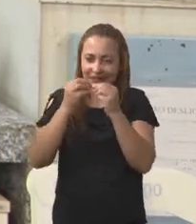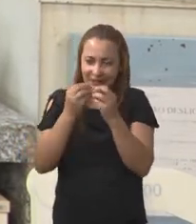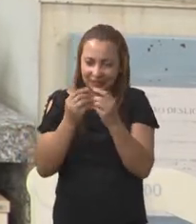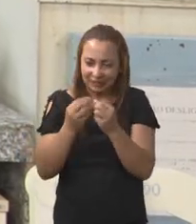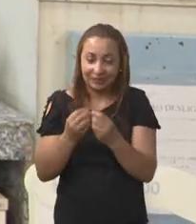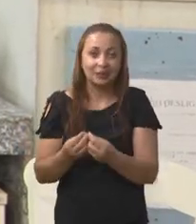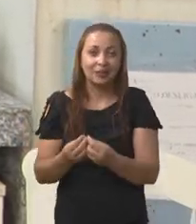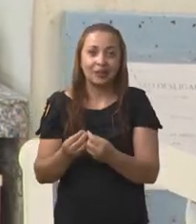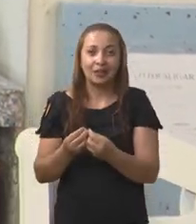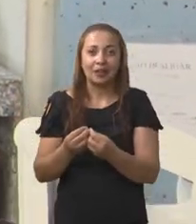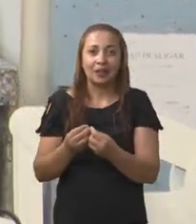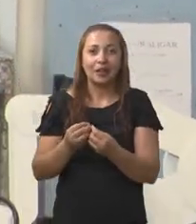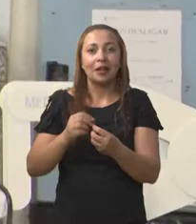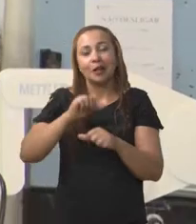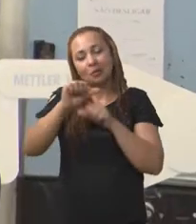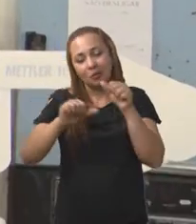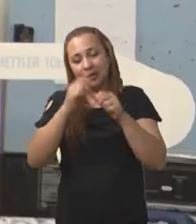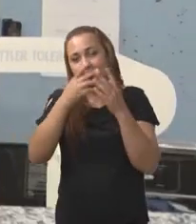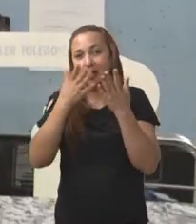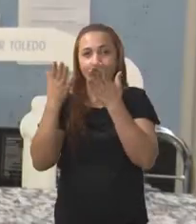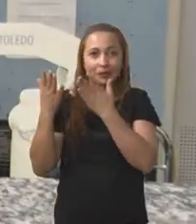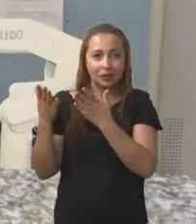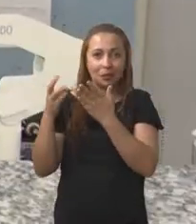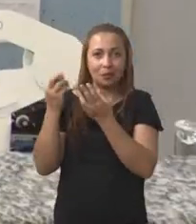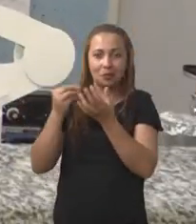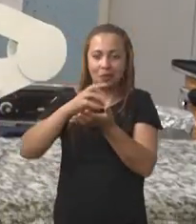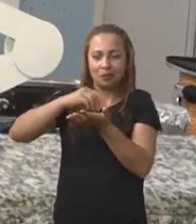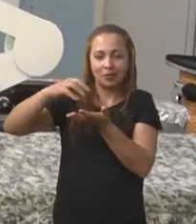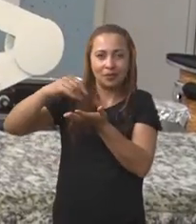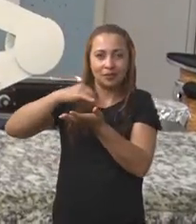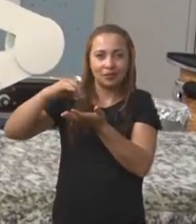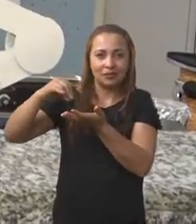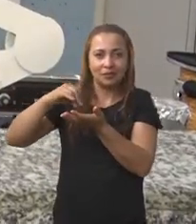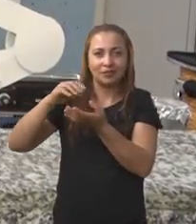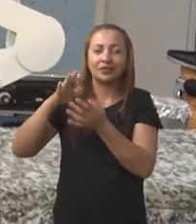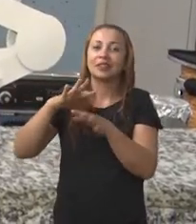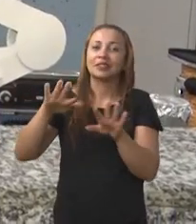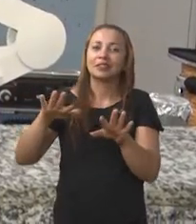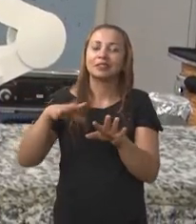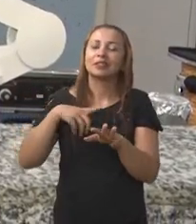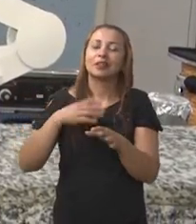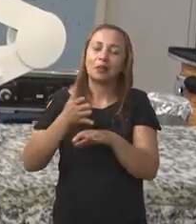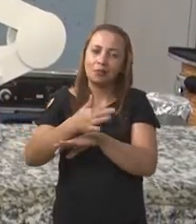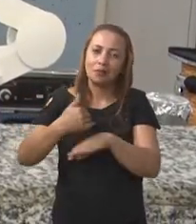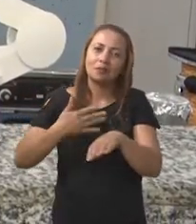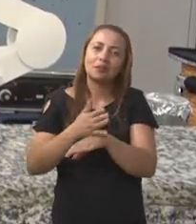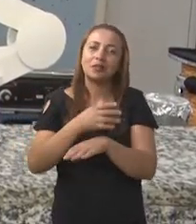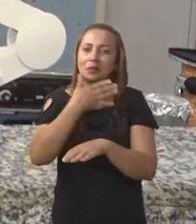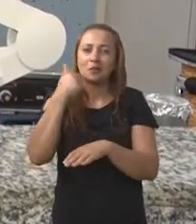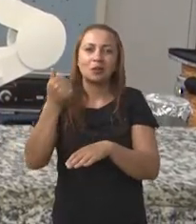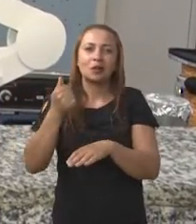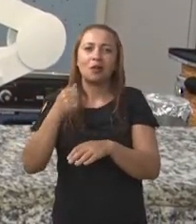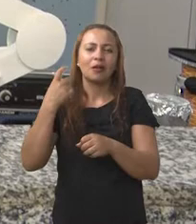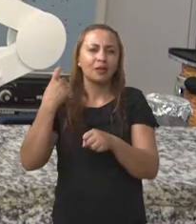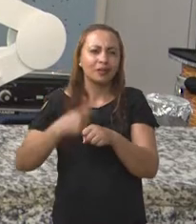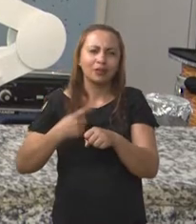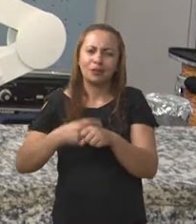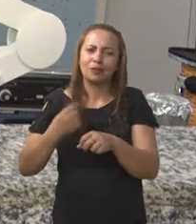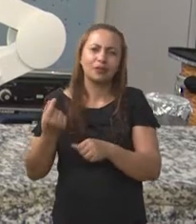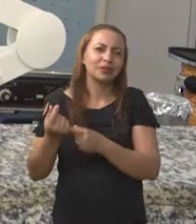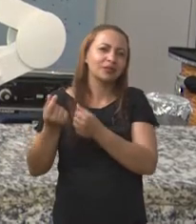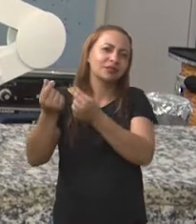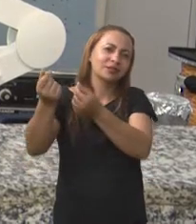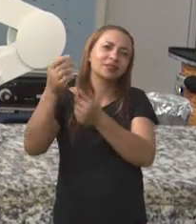transformando como vocês podem ver aqui no composto farináceo um pouco aí sim ele tem uma viabilidade maior uma durabilidade